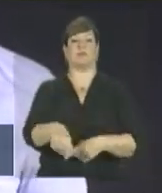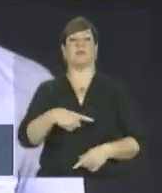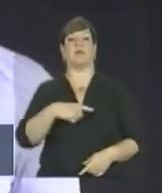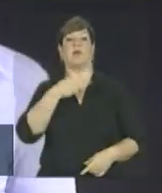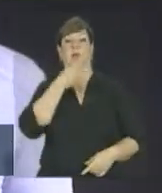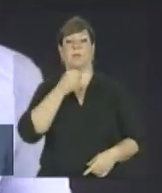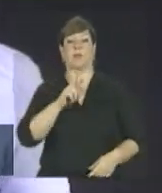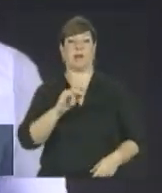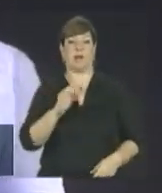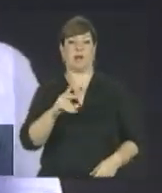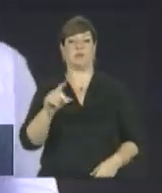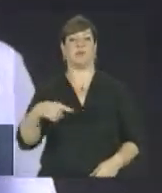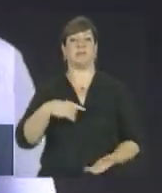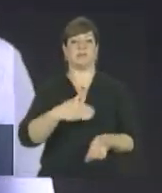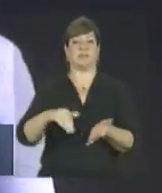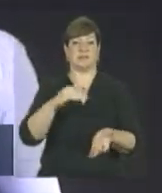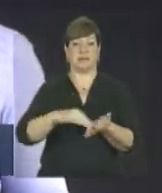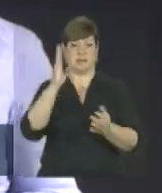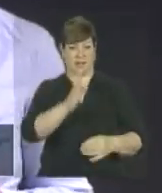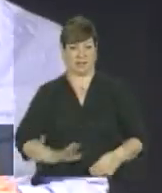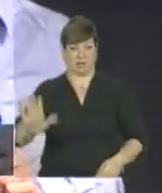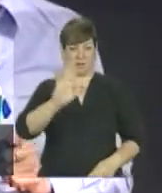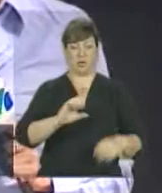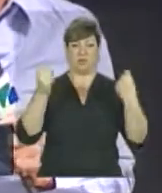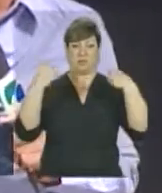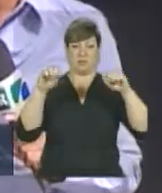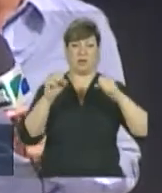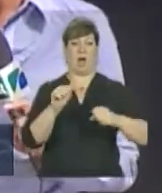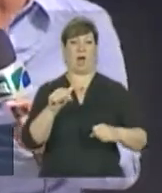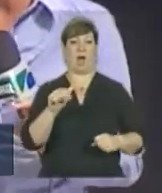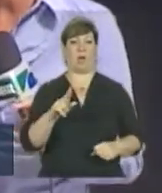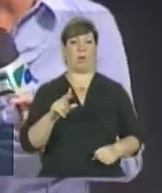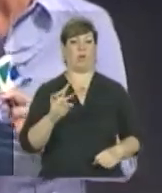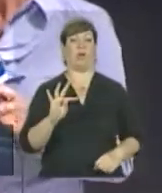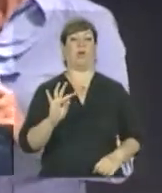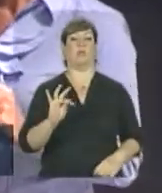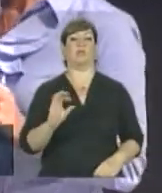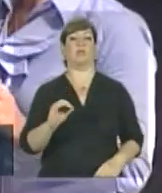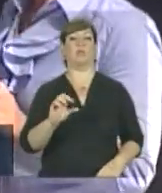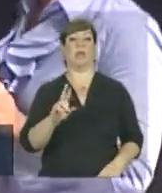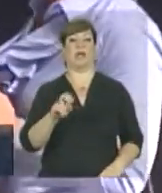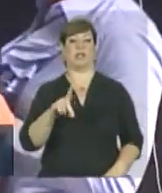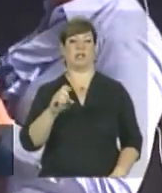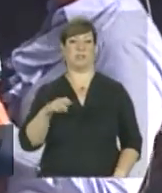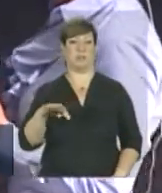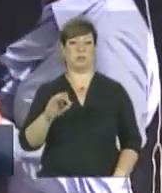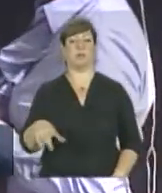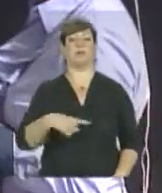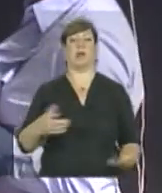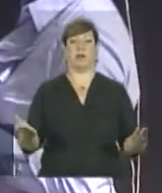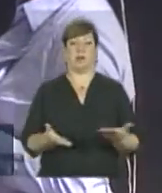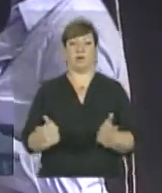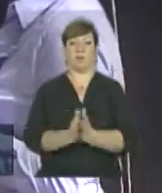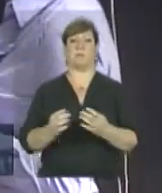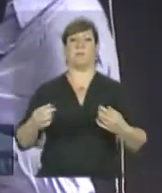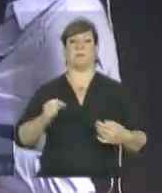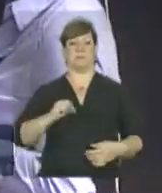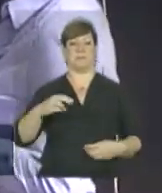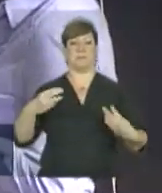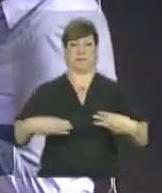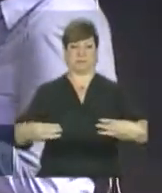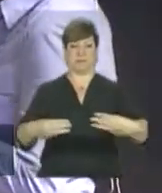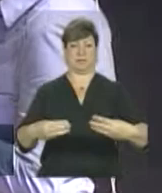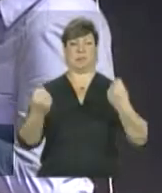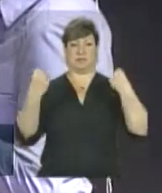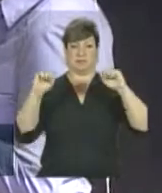Leiser, secretário nacional de esporte de alto rendimento do Ministério do Esporte. Doutor Ricardo, agora as pessoas, os